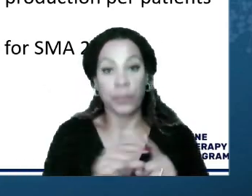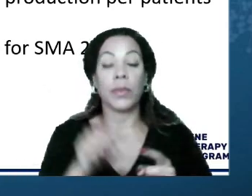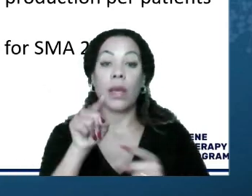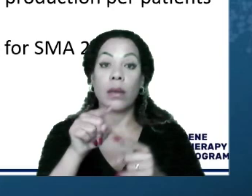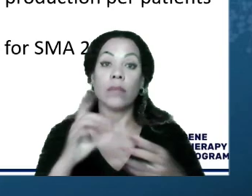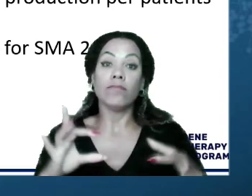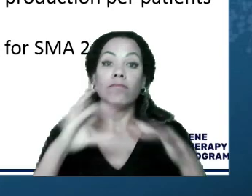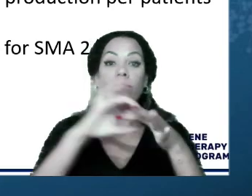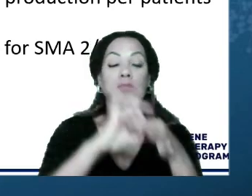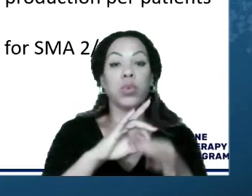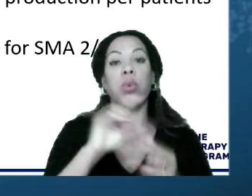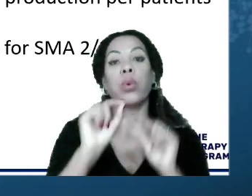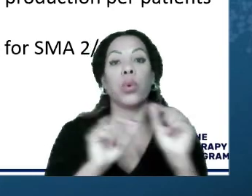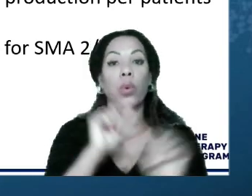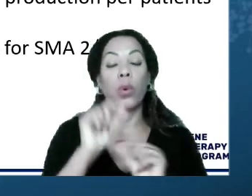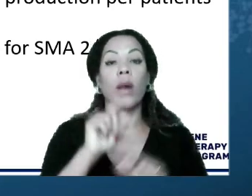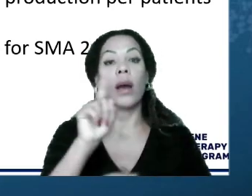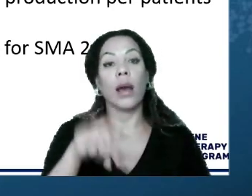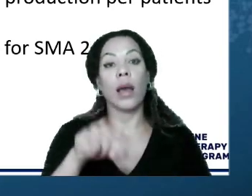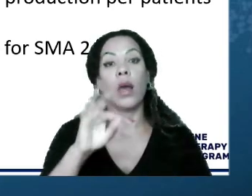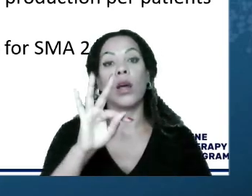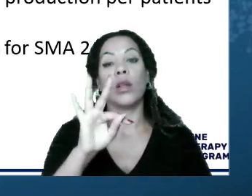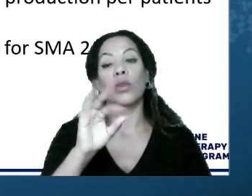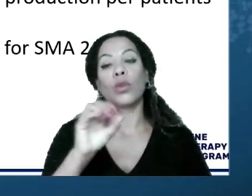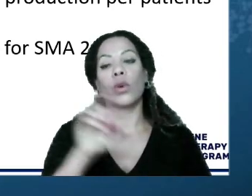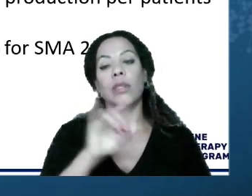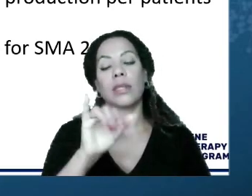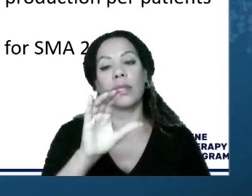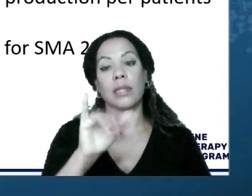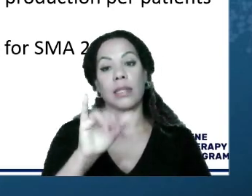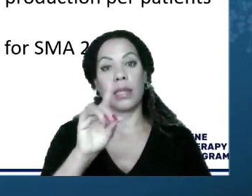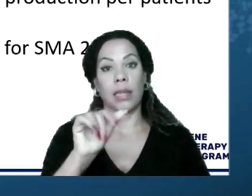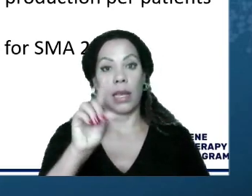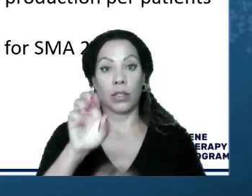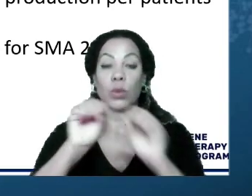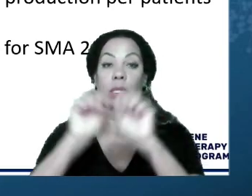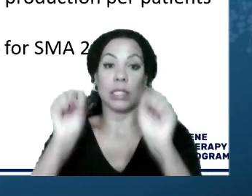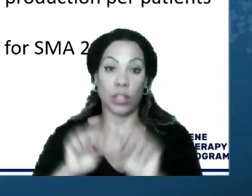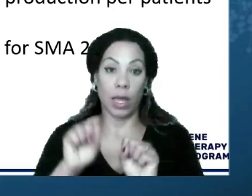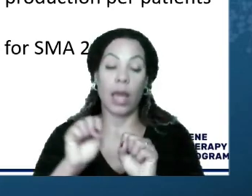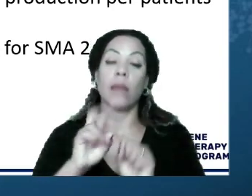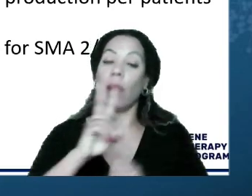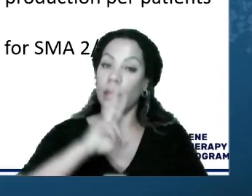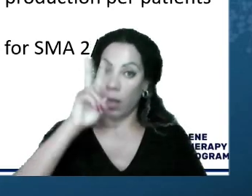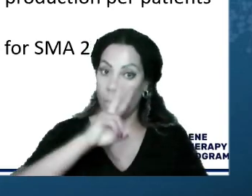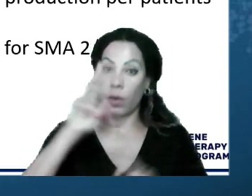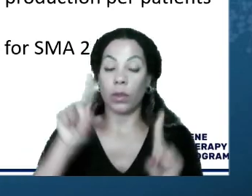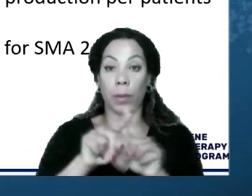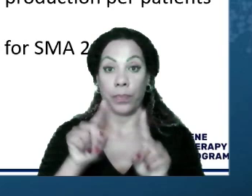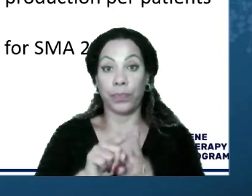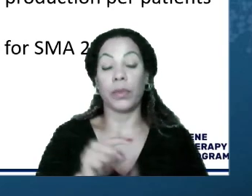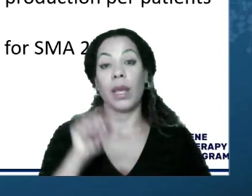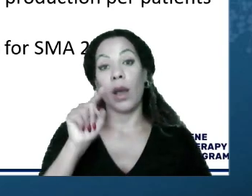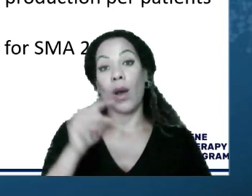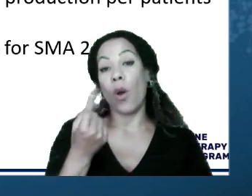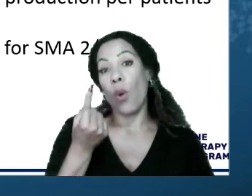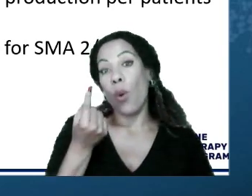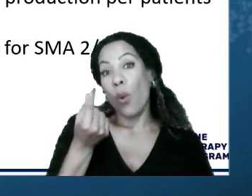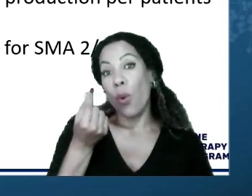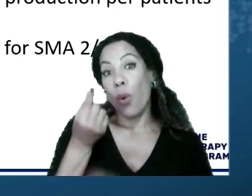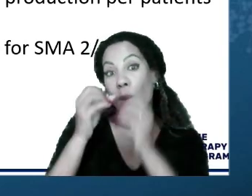associado com uma toxicidade de sistema muito alta. e o custo do vetor é